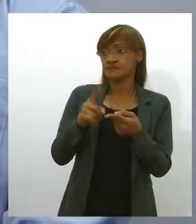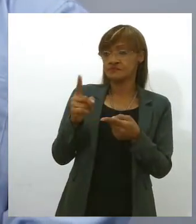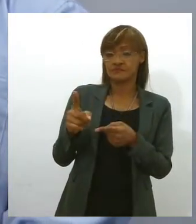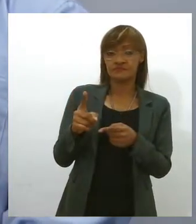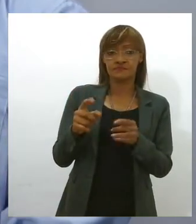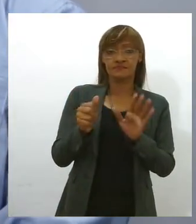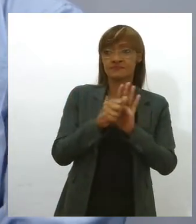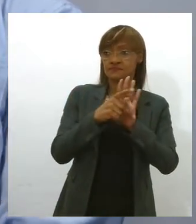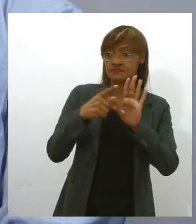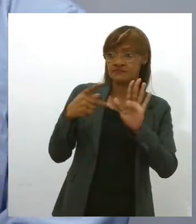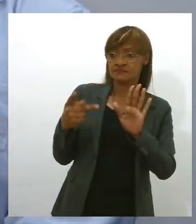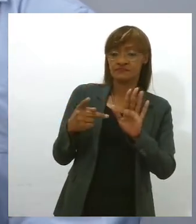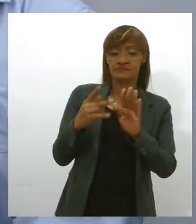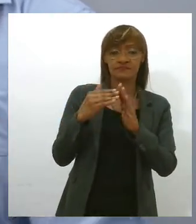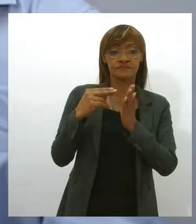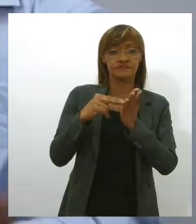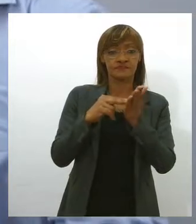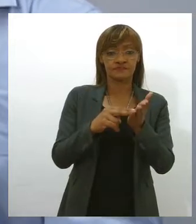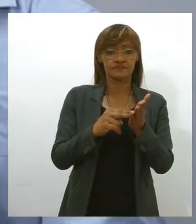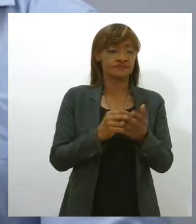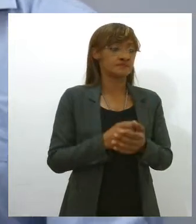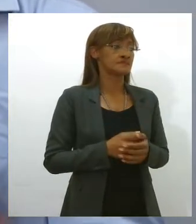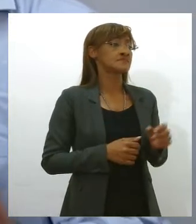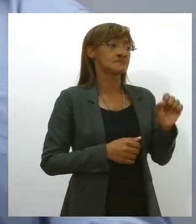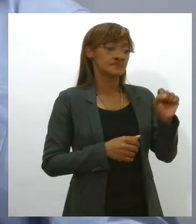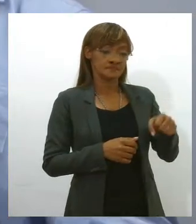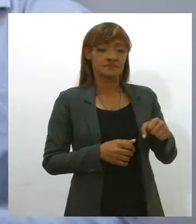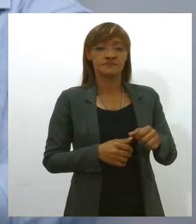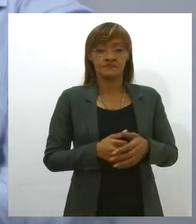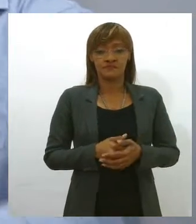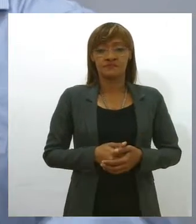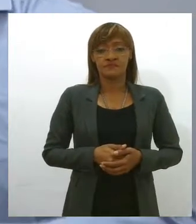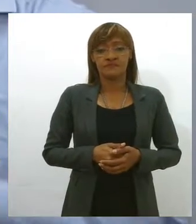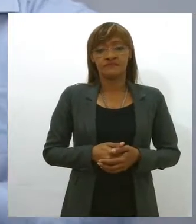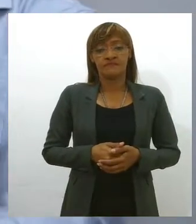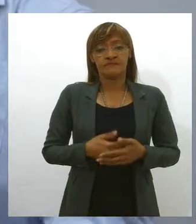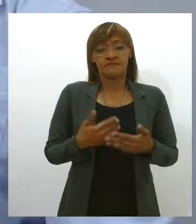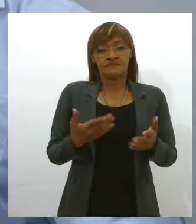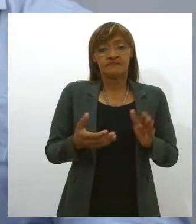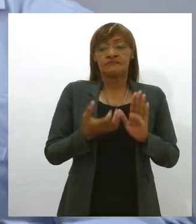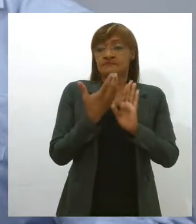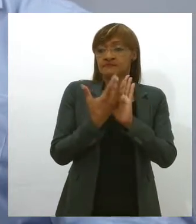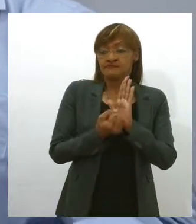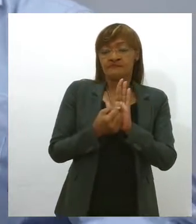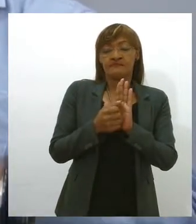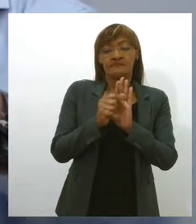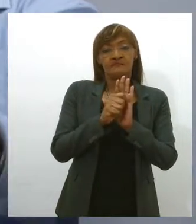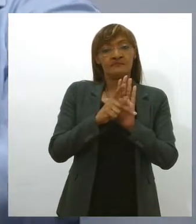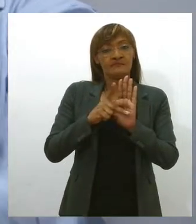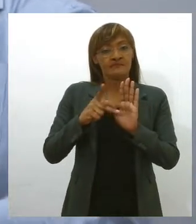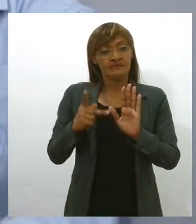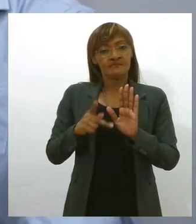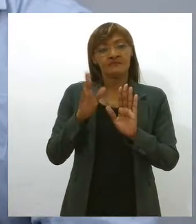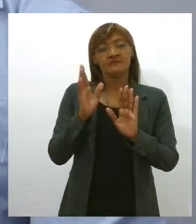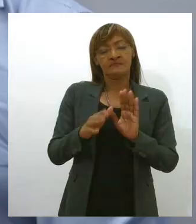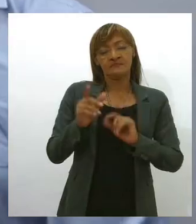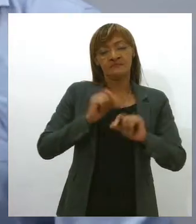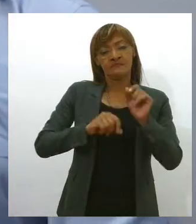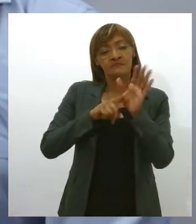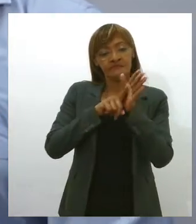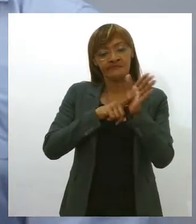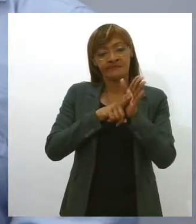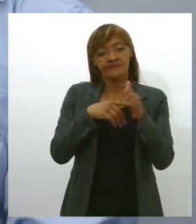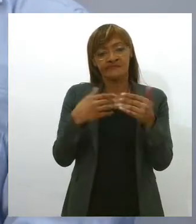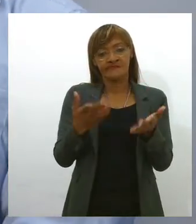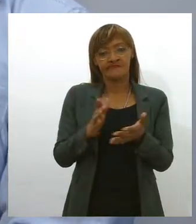vai dar uma maior comodidade Exatamente Essa baixou o app pode fazer o rastreio acompanhar a porta da postagem até a entrega do